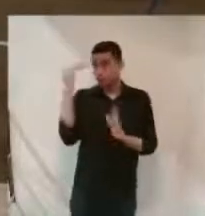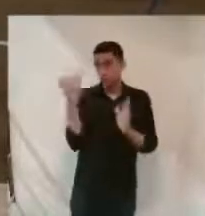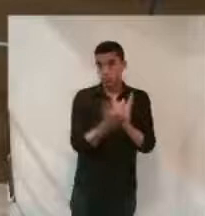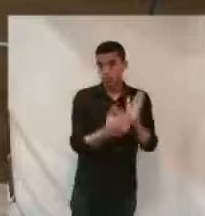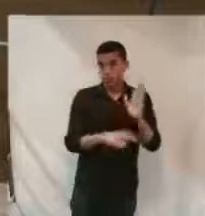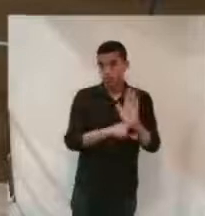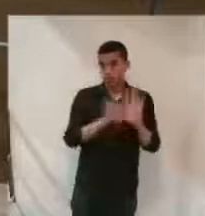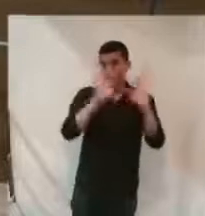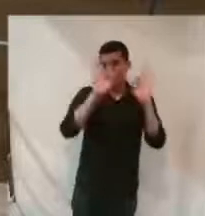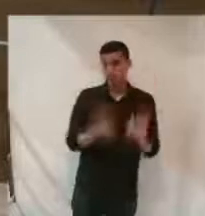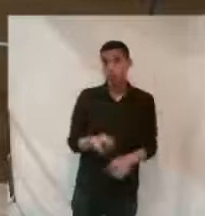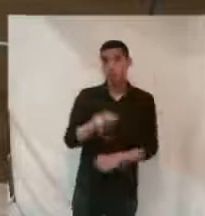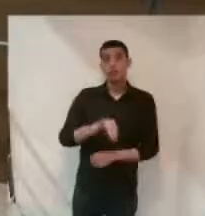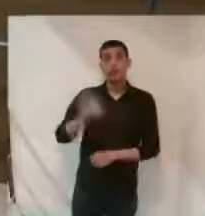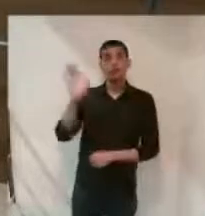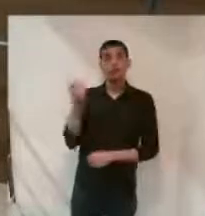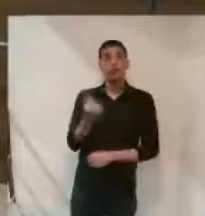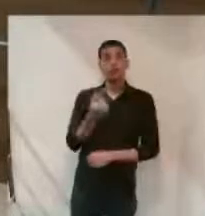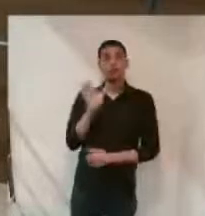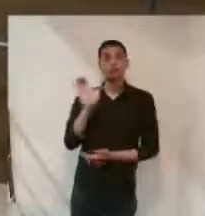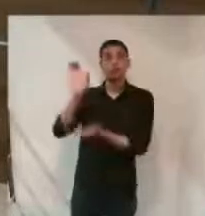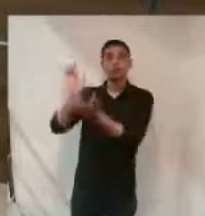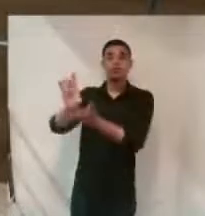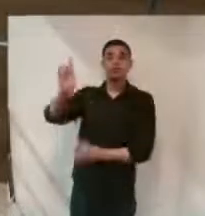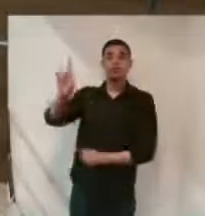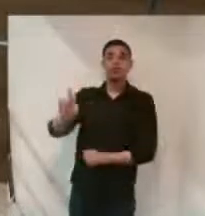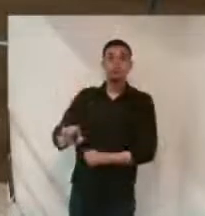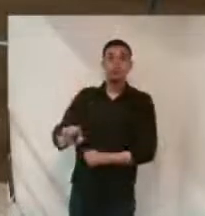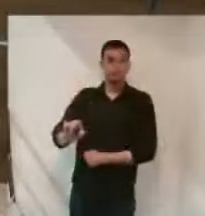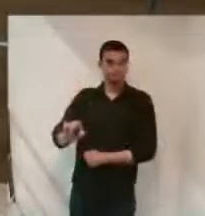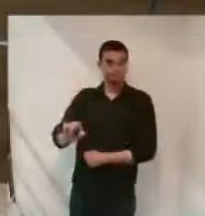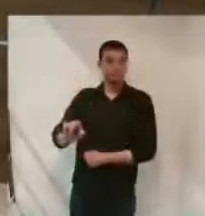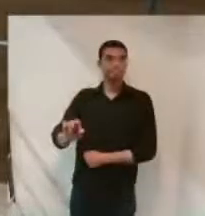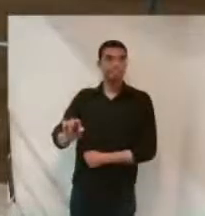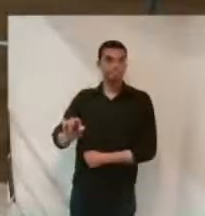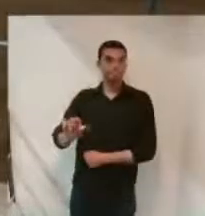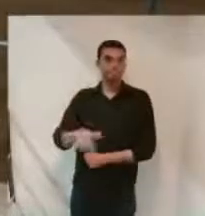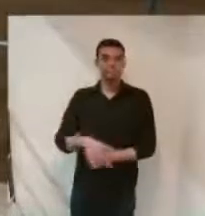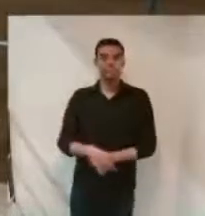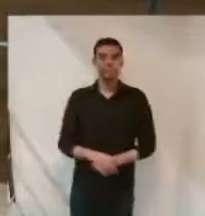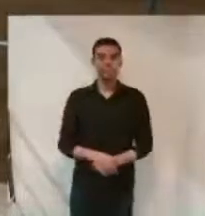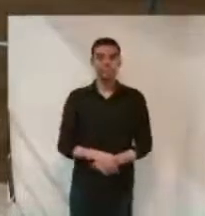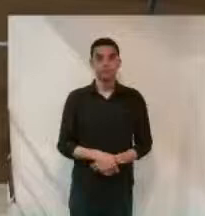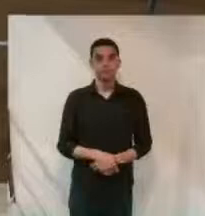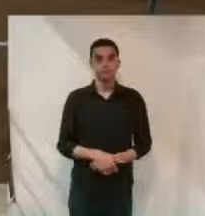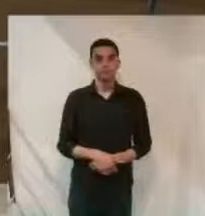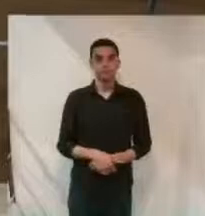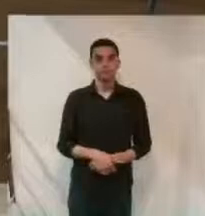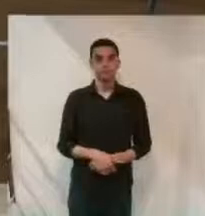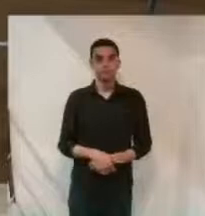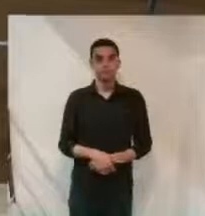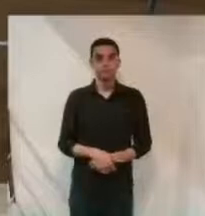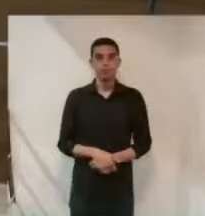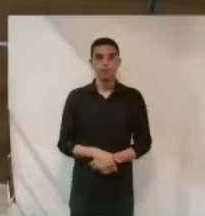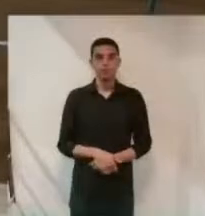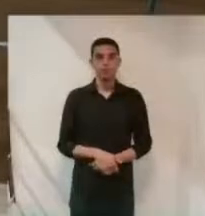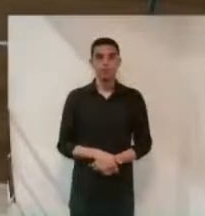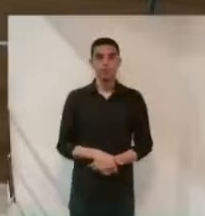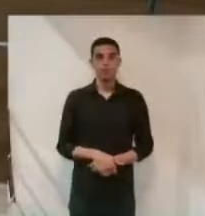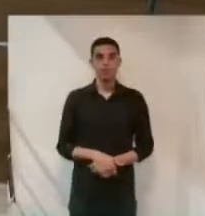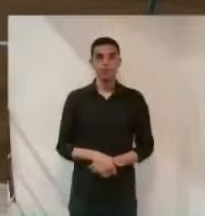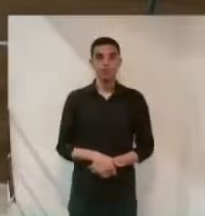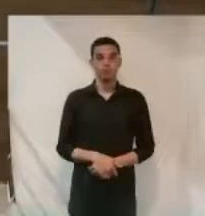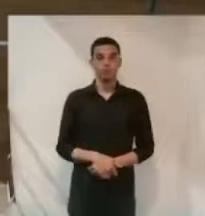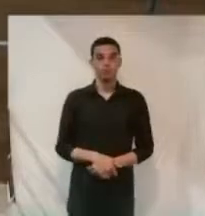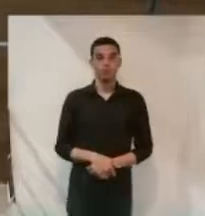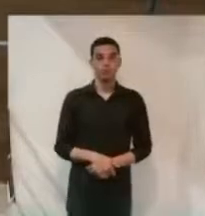colocando corretamente, destinando corretamente os resíduos sólidos urbanos em aterros sanitários, perderá parcela significativa dos